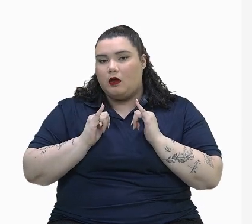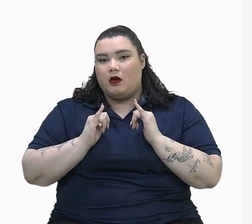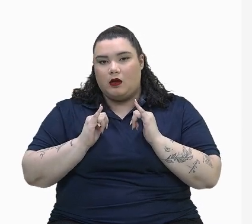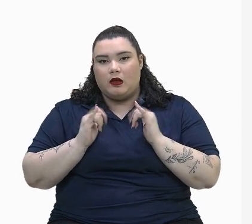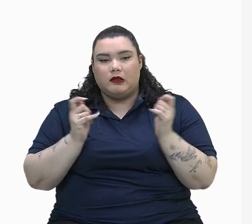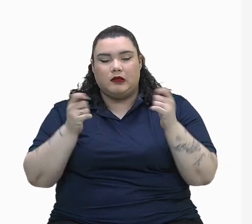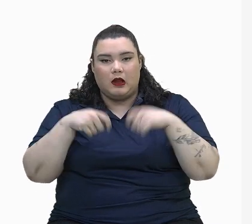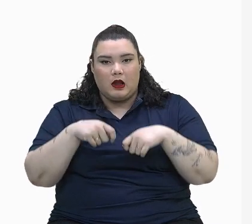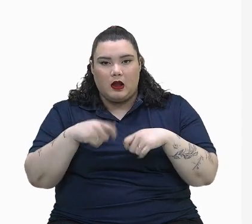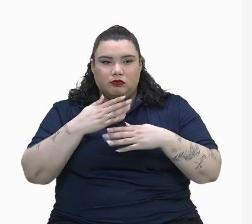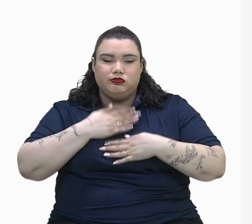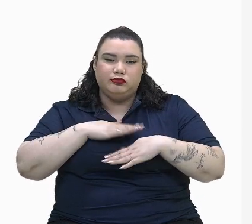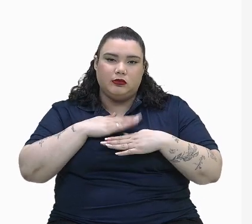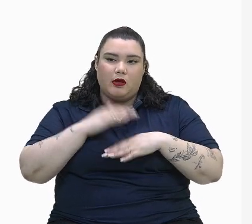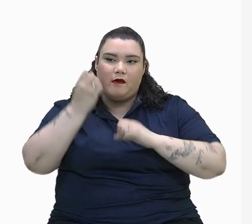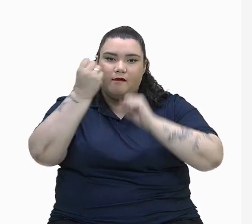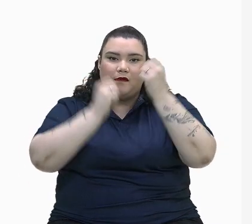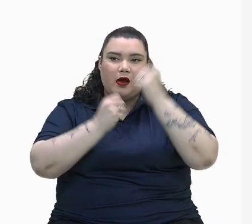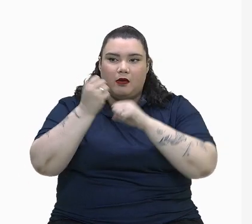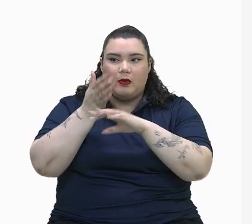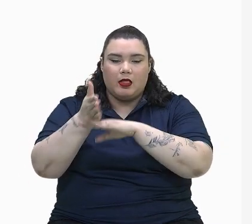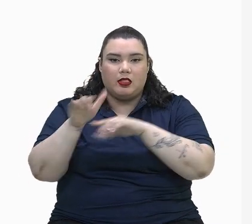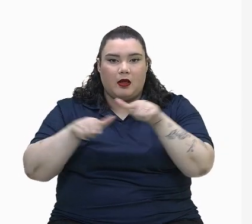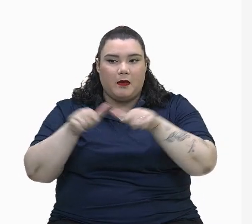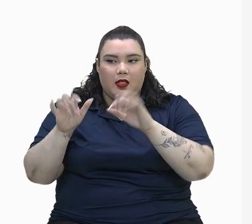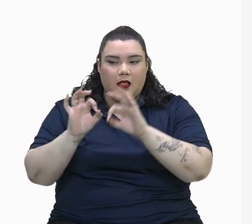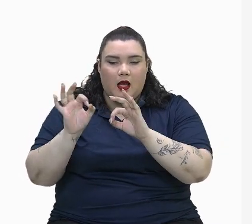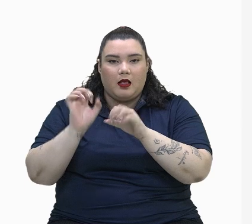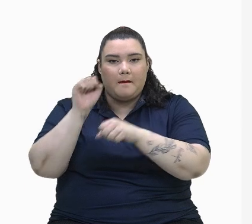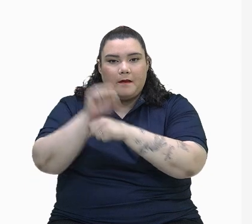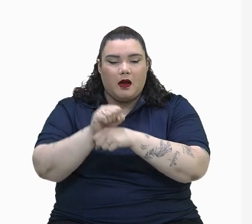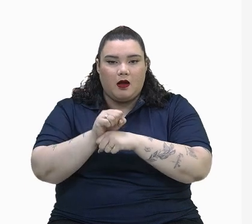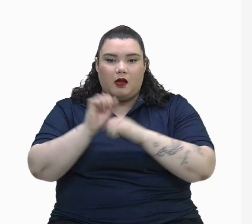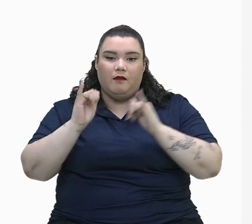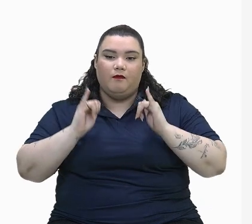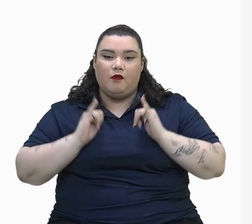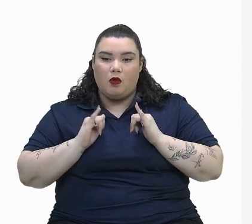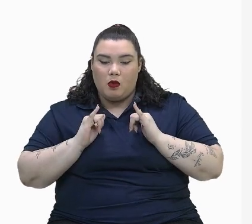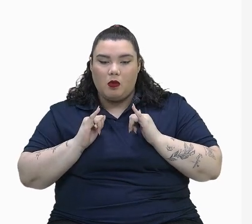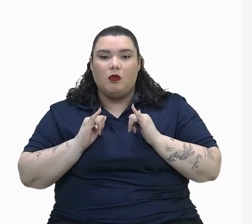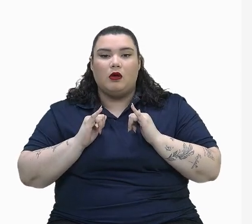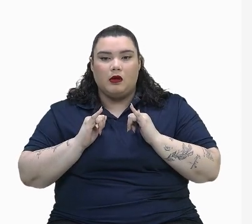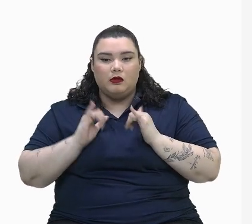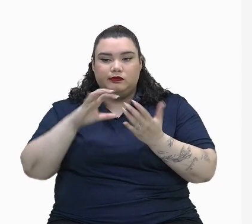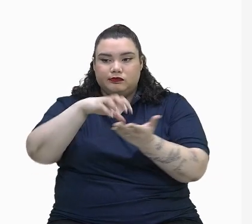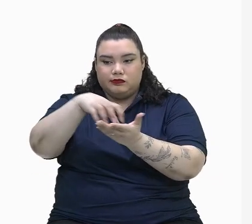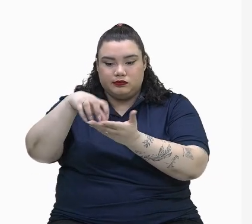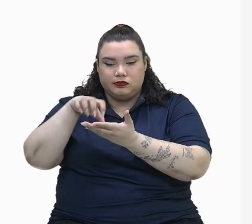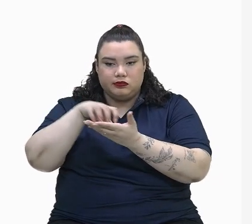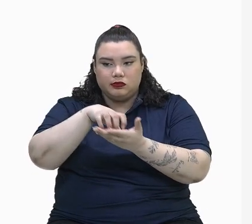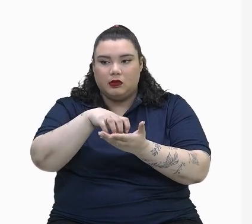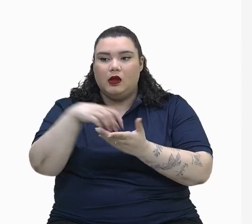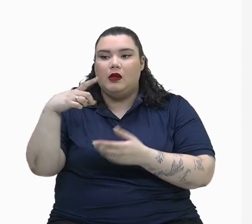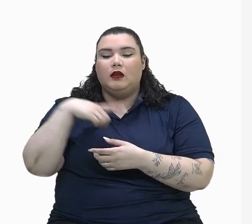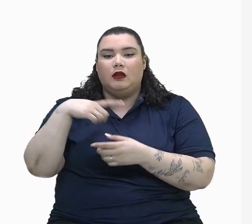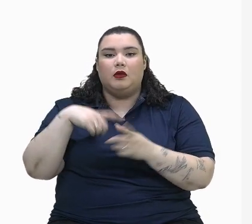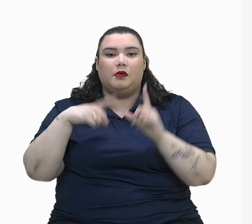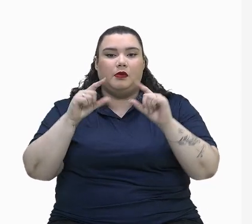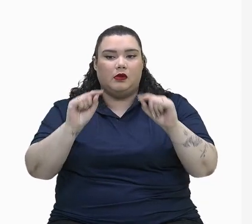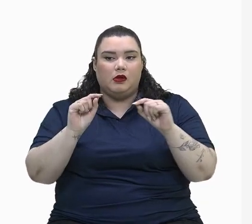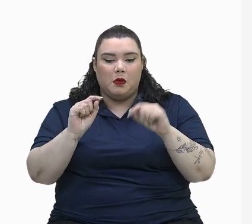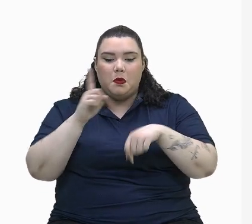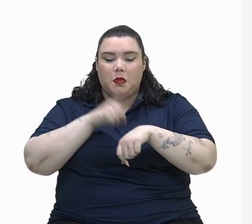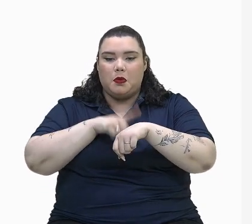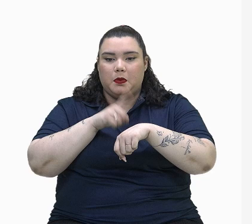não estão na fábrica, né, trabalhando, como é nos grandes centros industriais, eles têm aí um